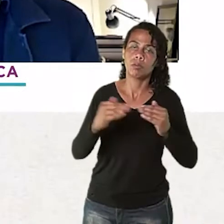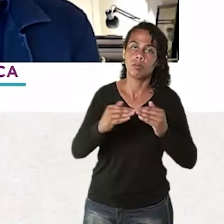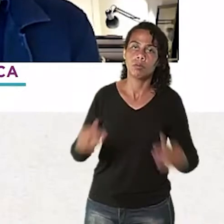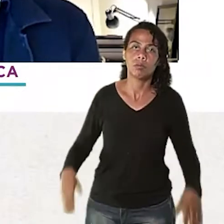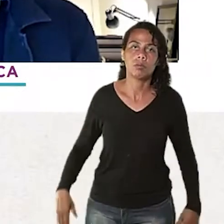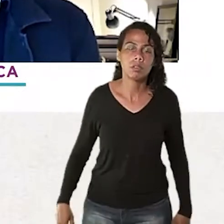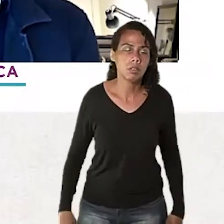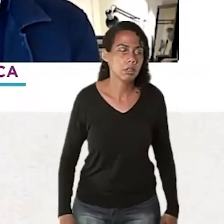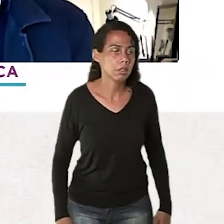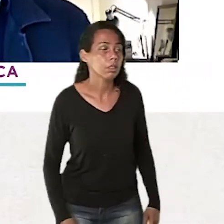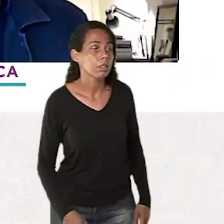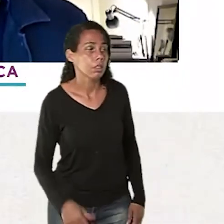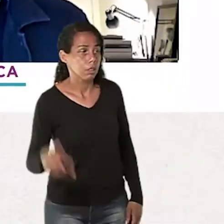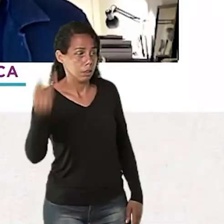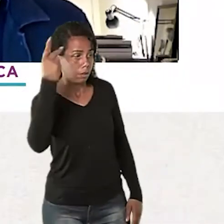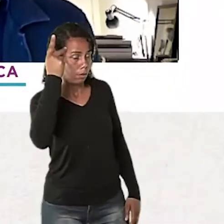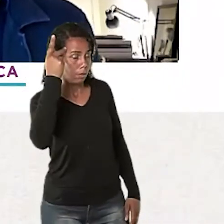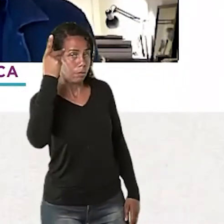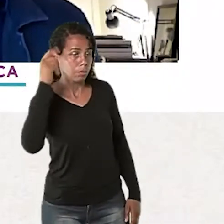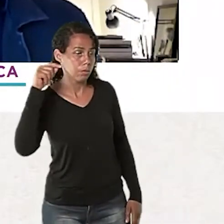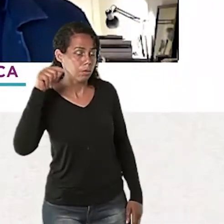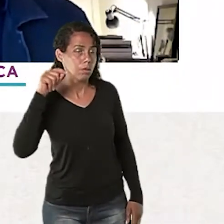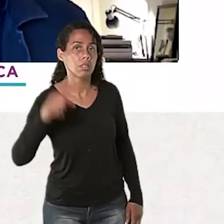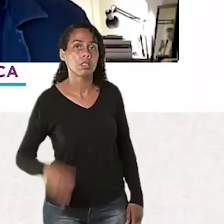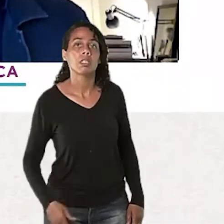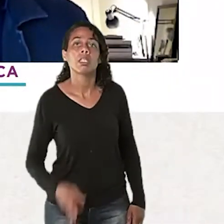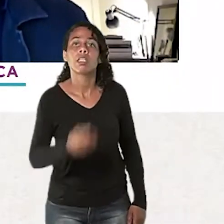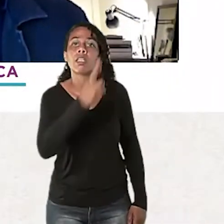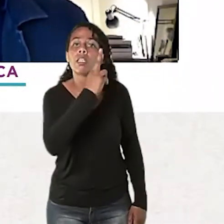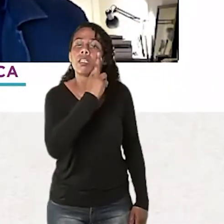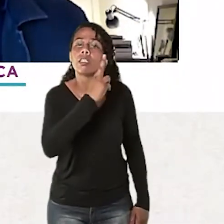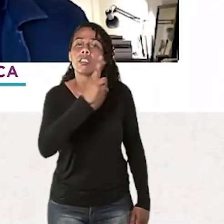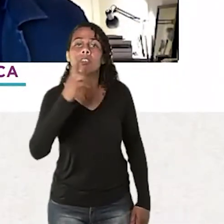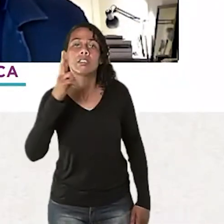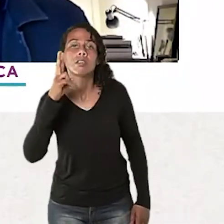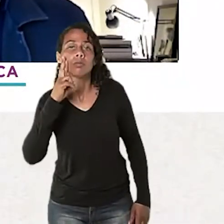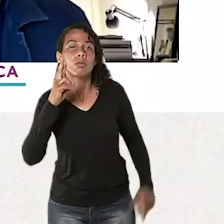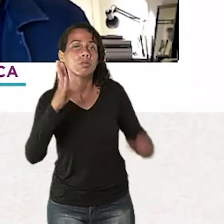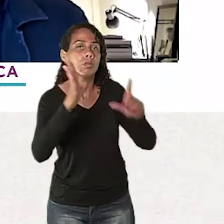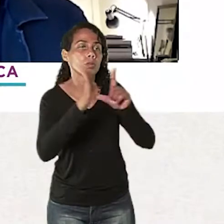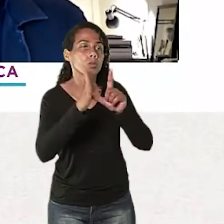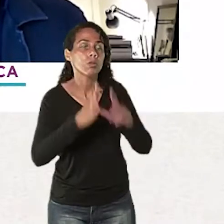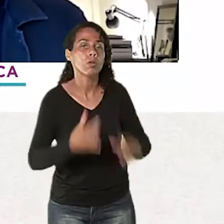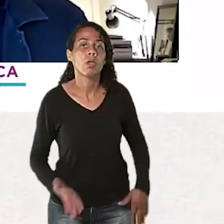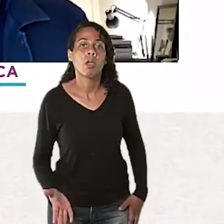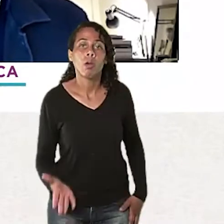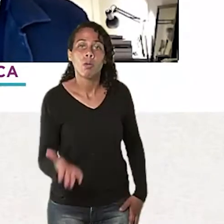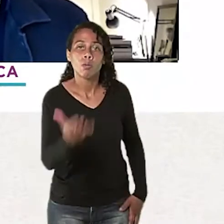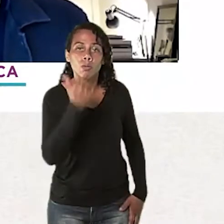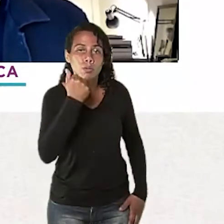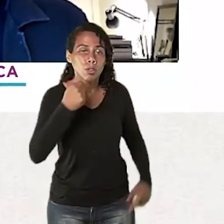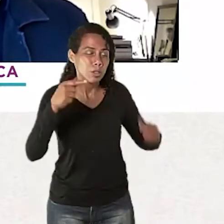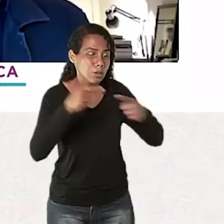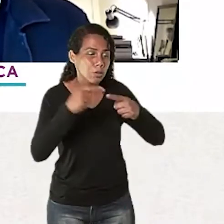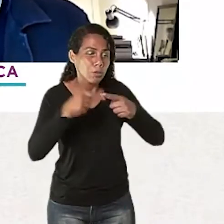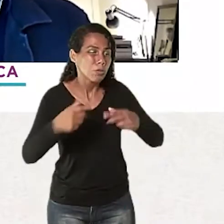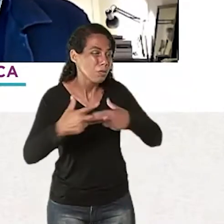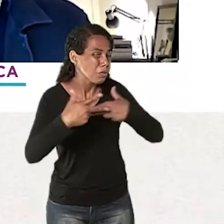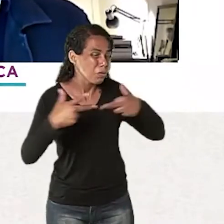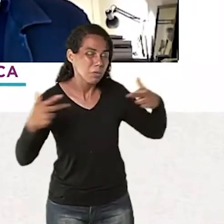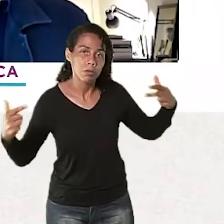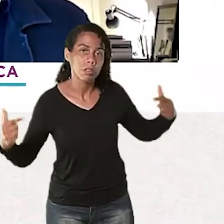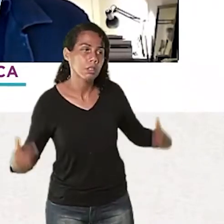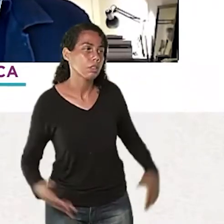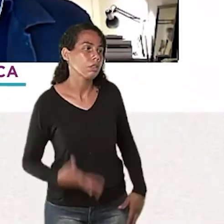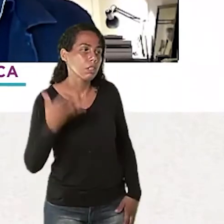come. Vai comer. Você come. Tem culinária de todo mundo em São Paulo. E o que é legal de São Paulo, é uma coisa que eu até